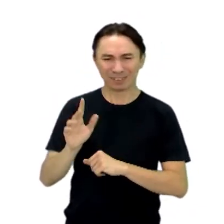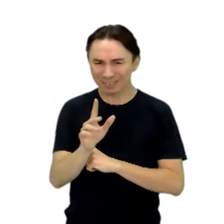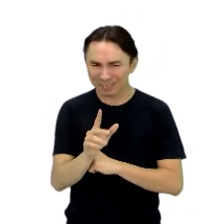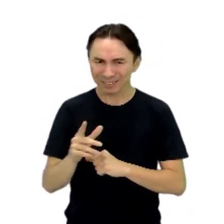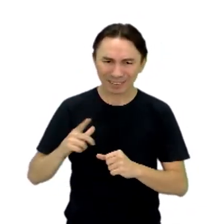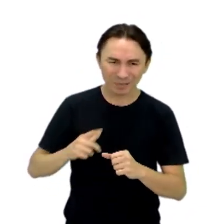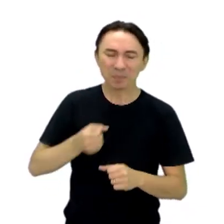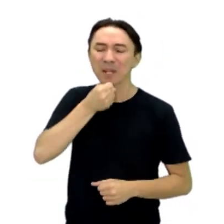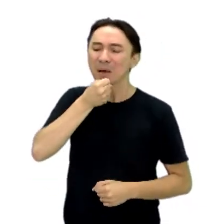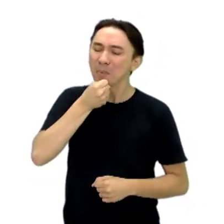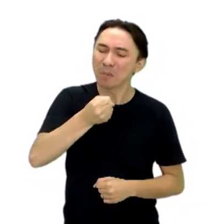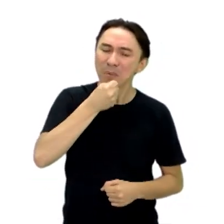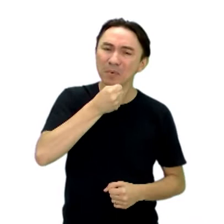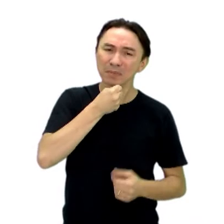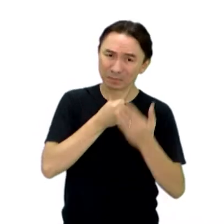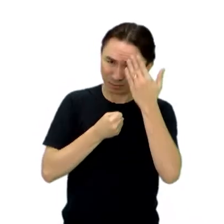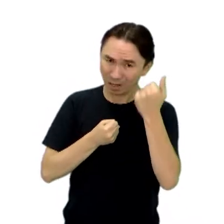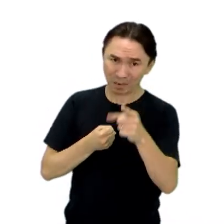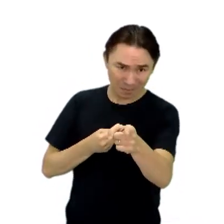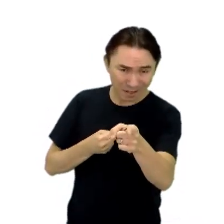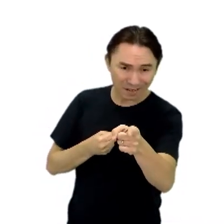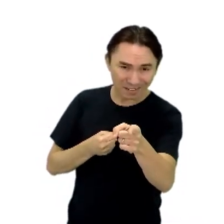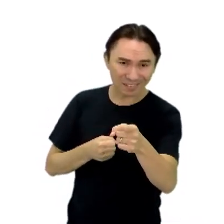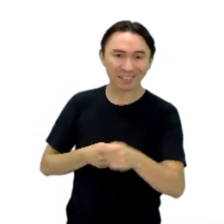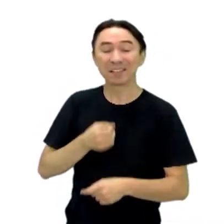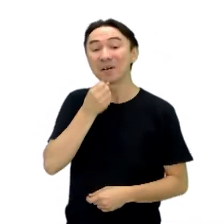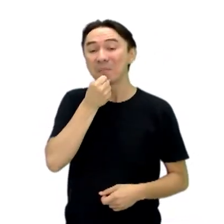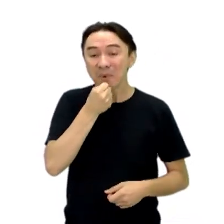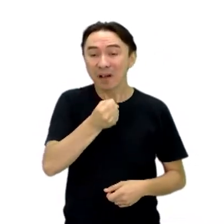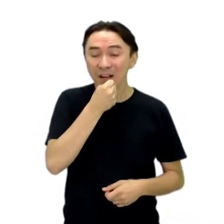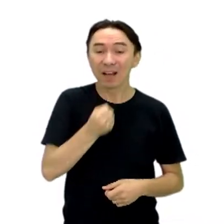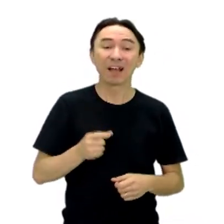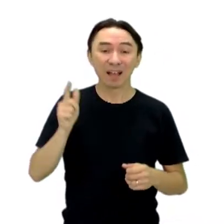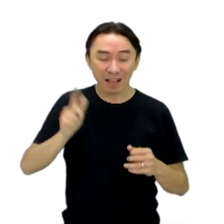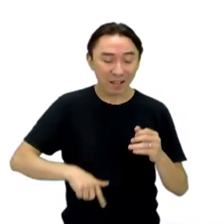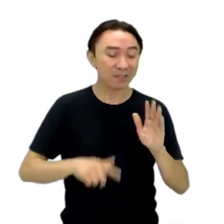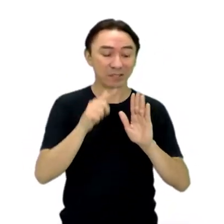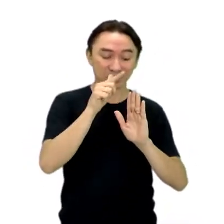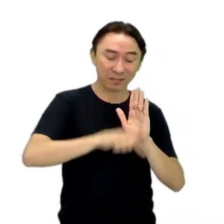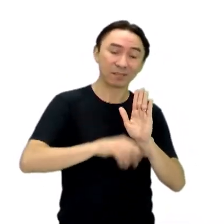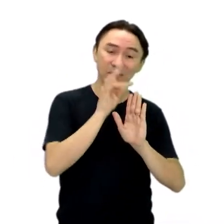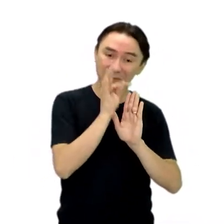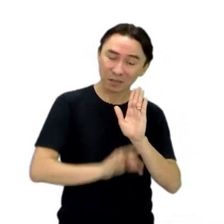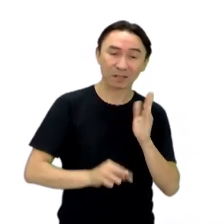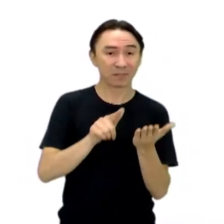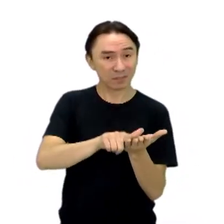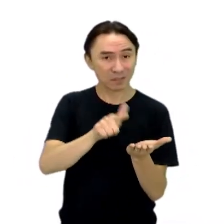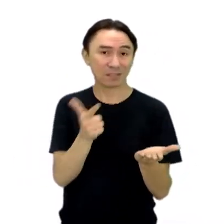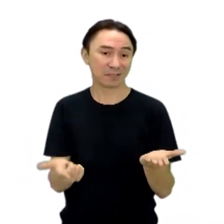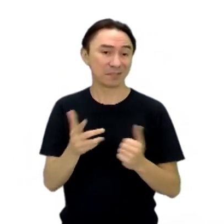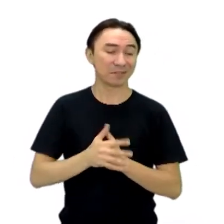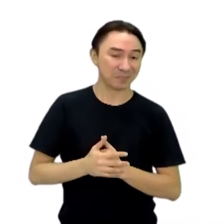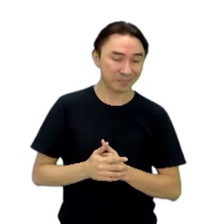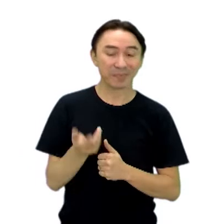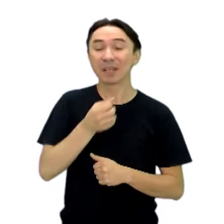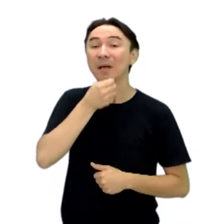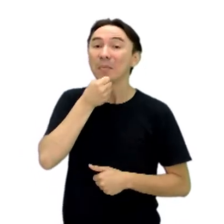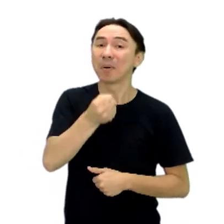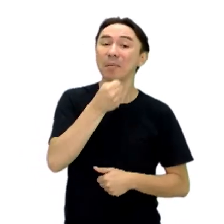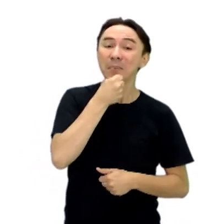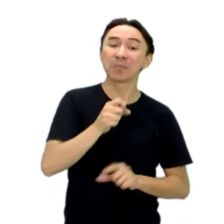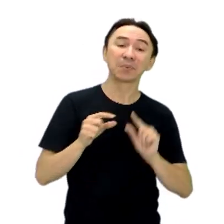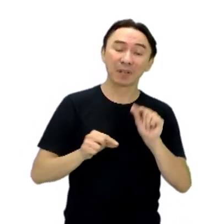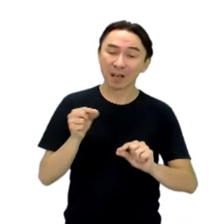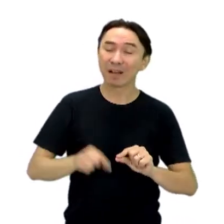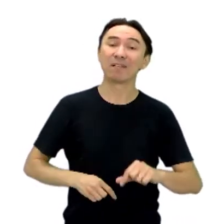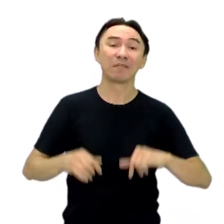uma reportagem? Então, reportagem é um gênero textual jornalístico. O intuito da reportagem é informar e, ao